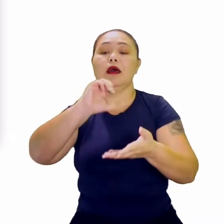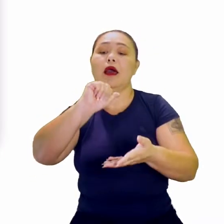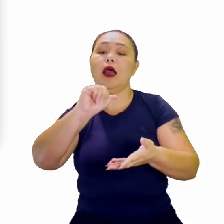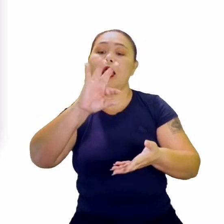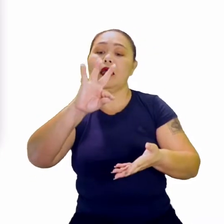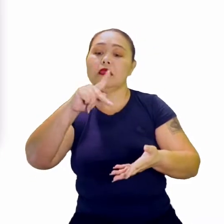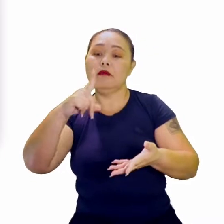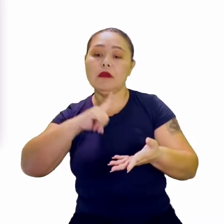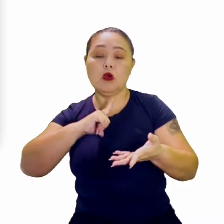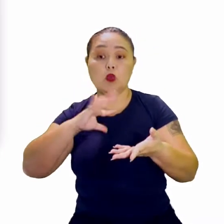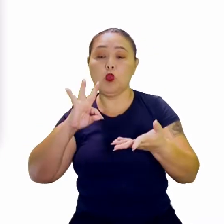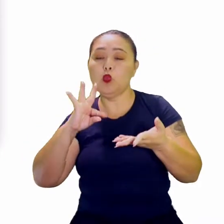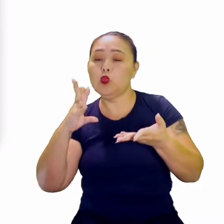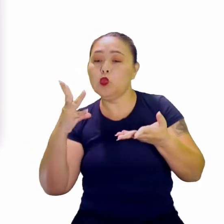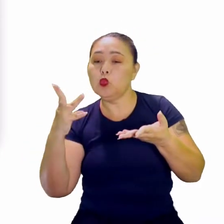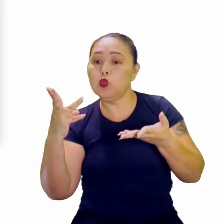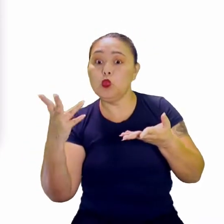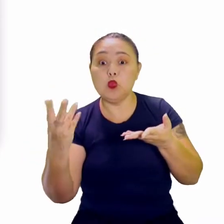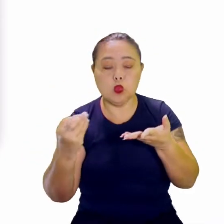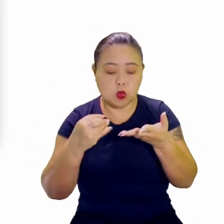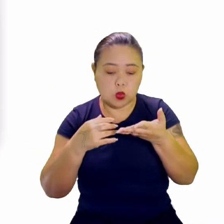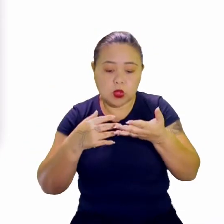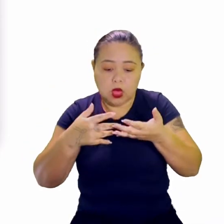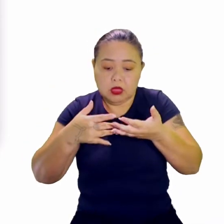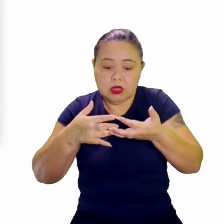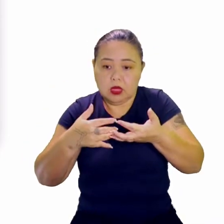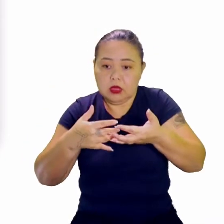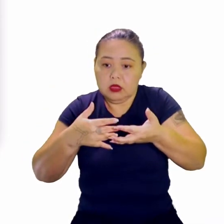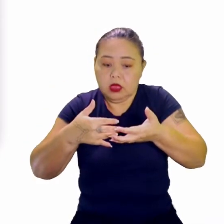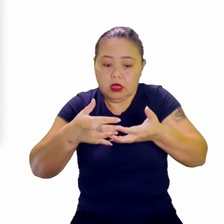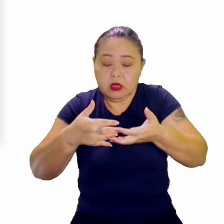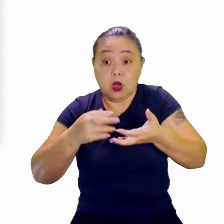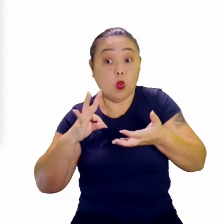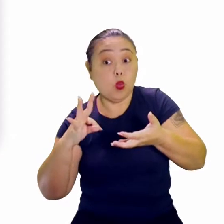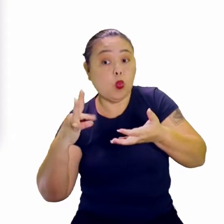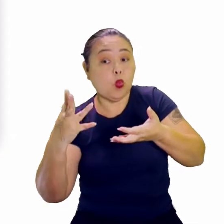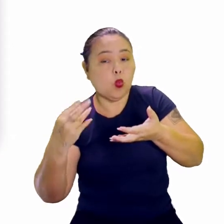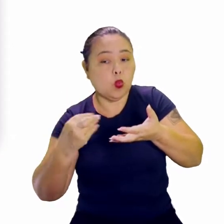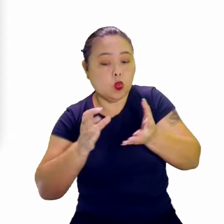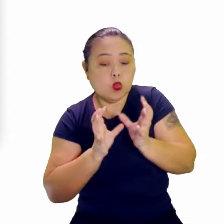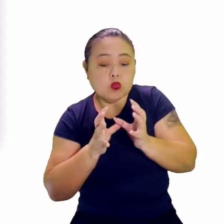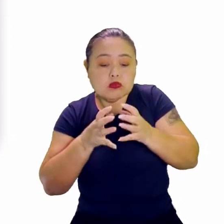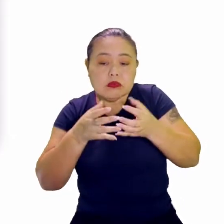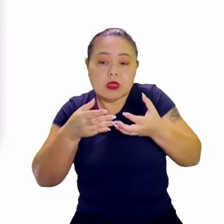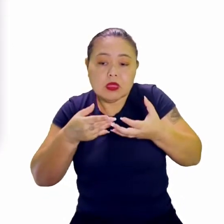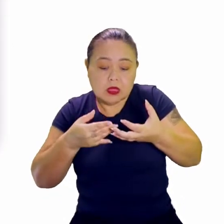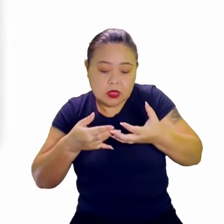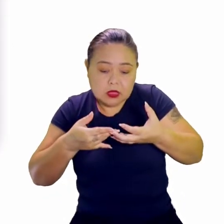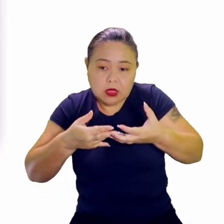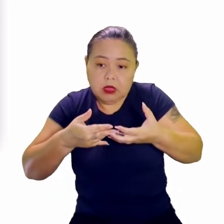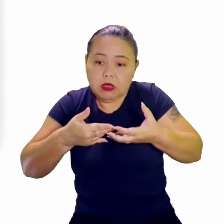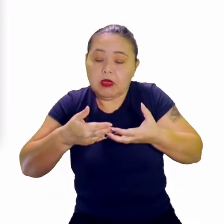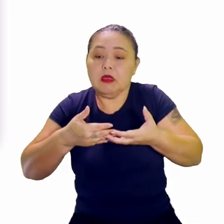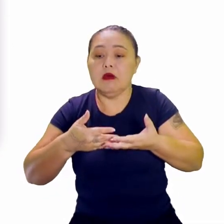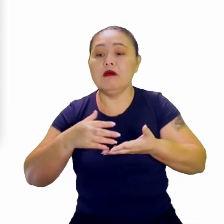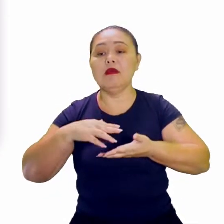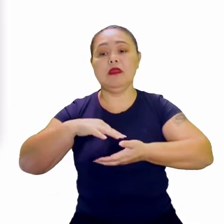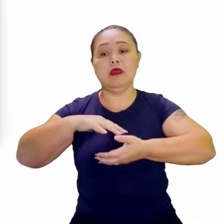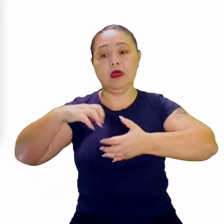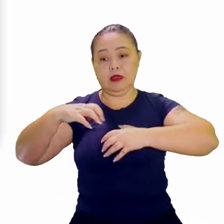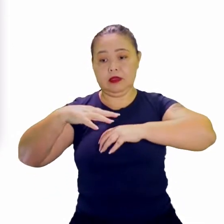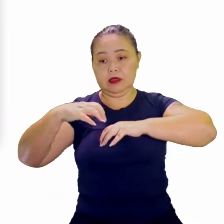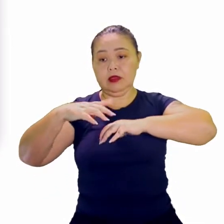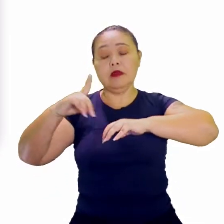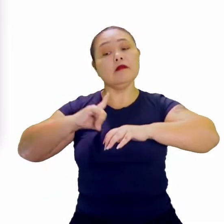para ativar toda essa fibra muscular, todo esse grupo muscular aqui. Esse é o